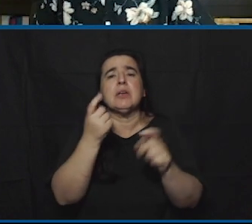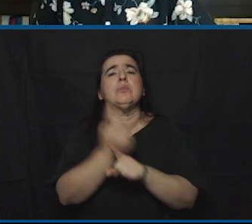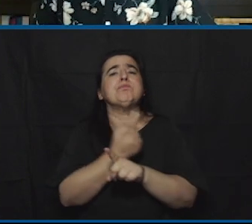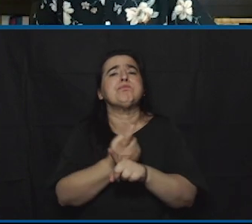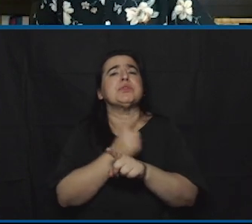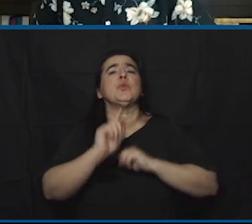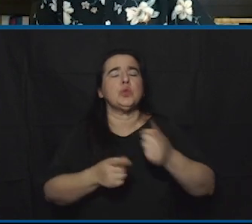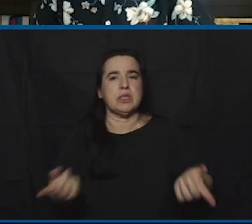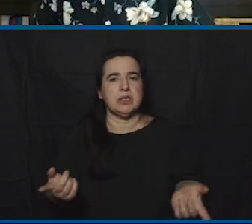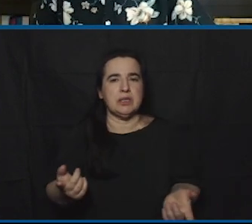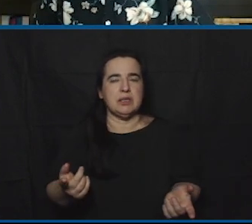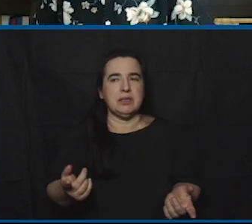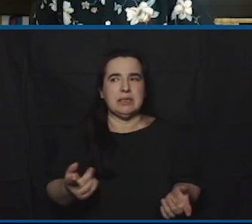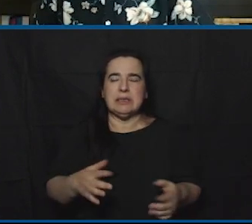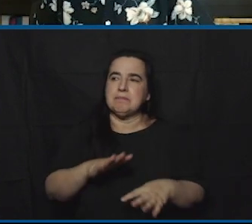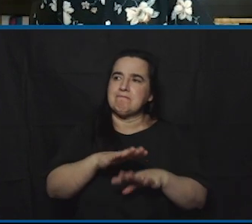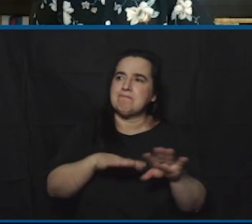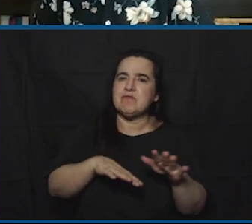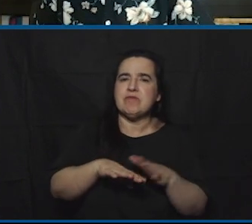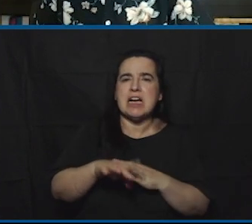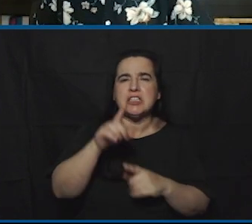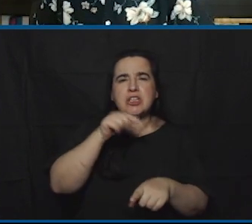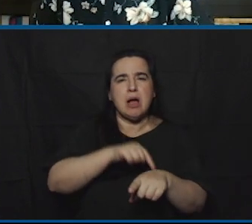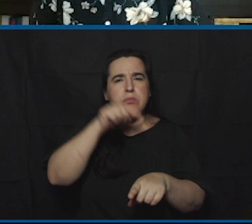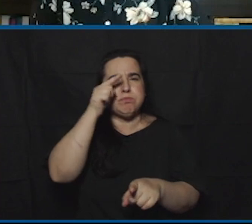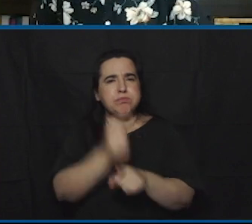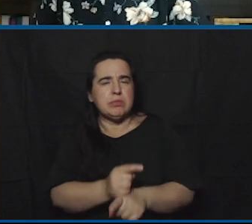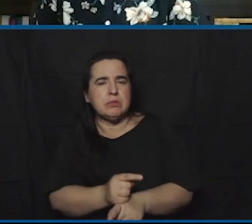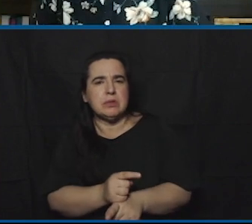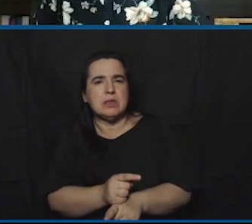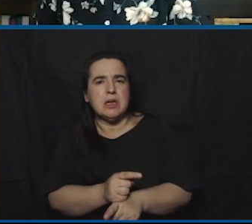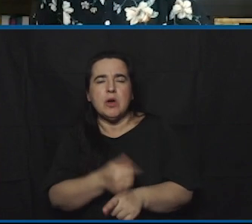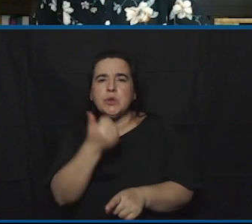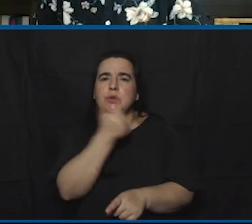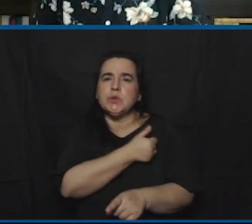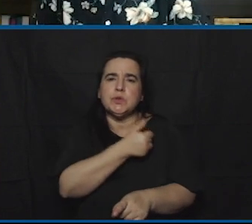coisas faz, ao mesmo tempo, alusão